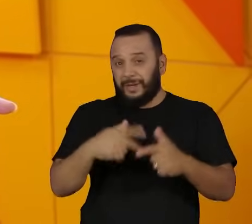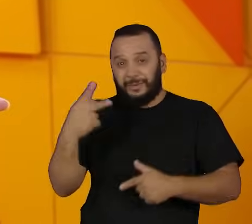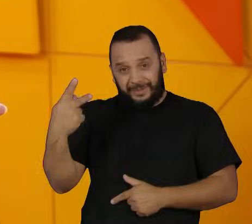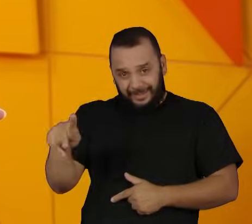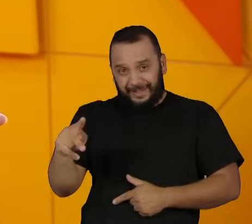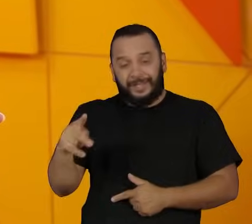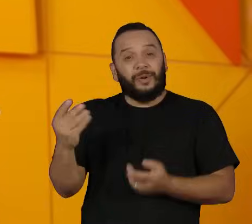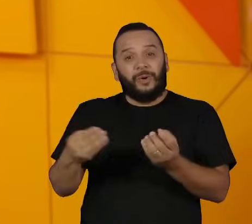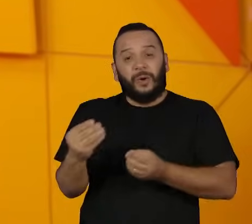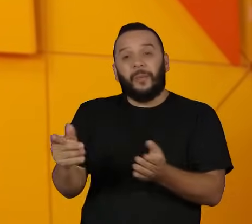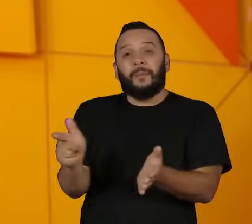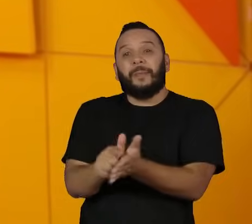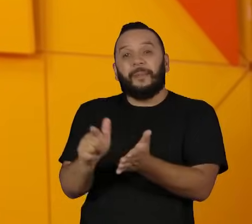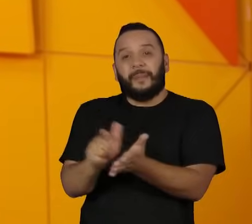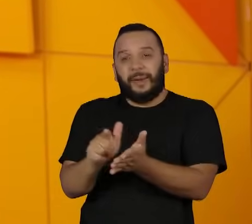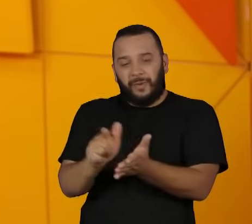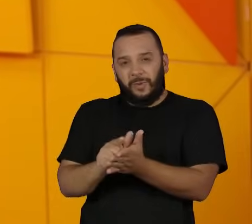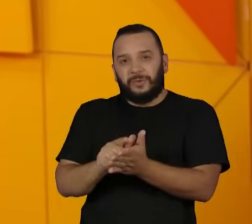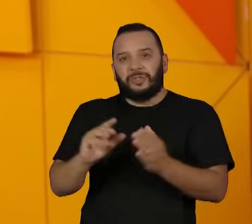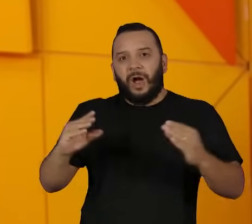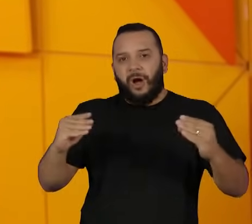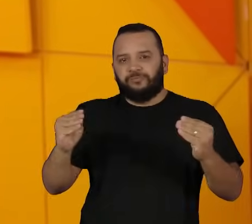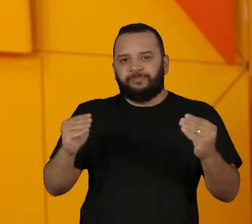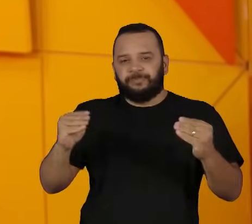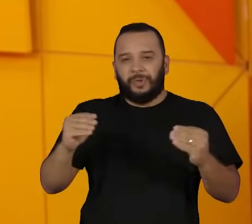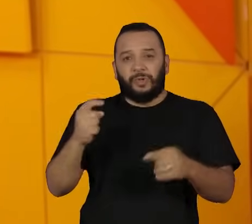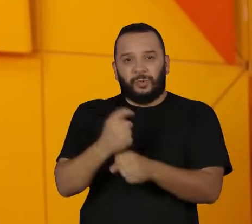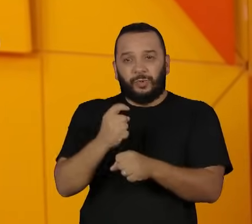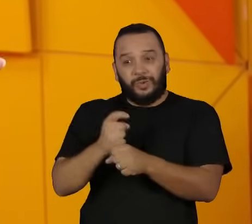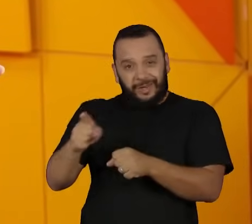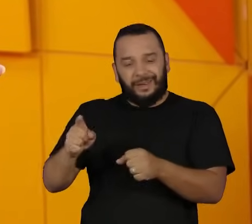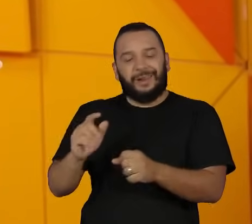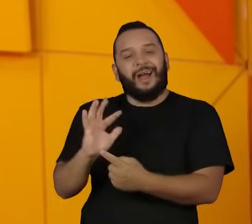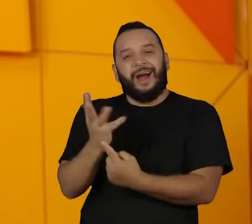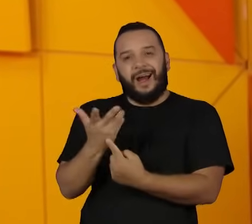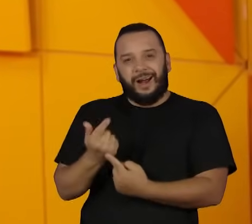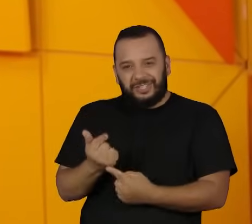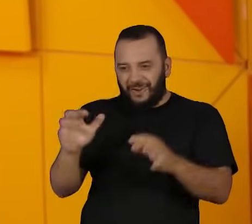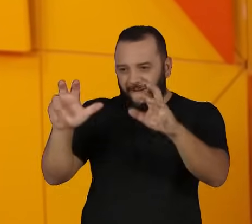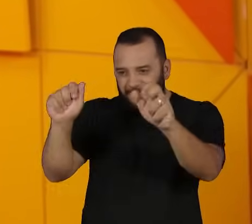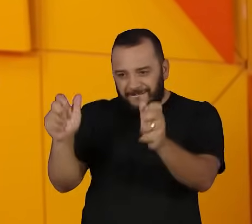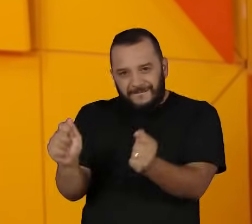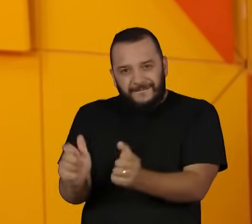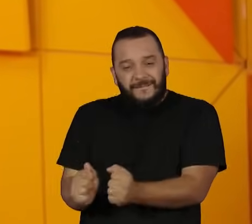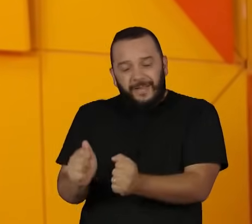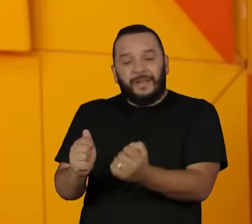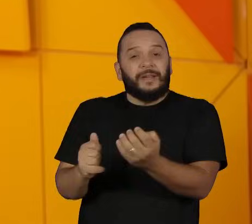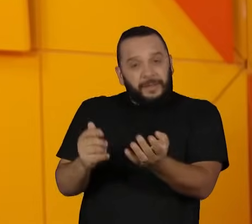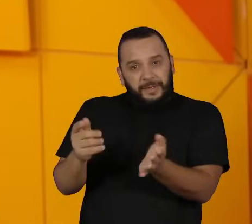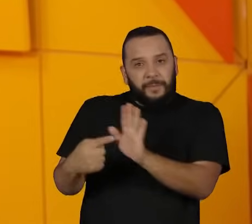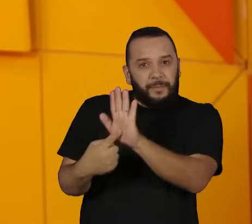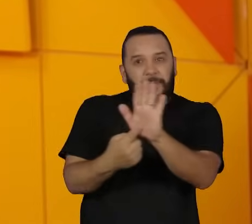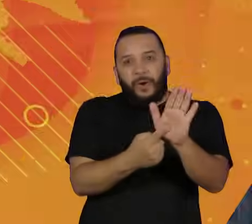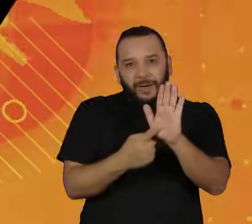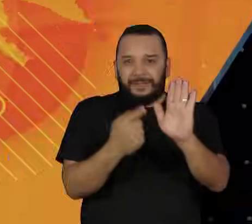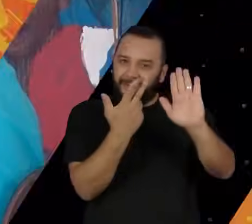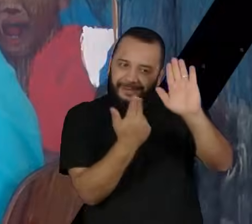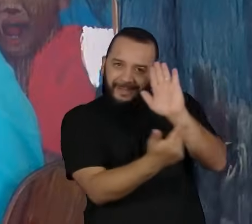papelão, que era descartado. Ele é um artista plástico que conta o cotidiano das periferias usando o papelão como tela.